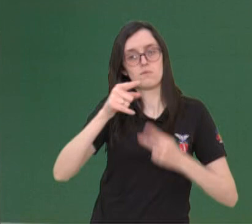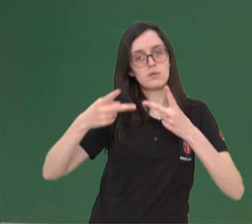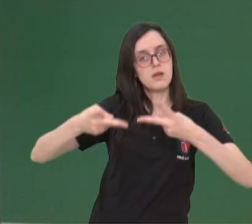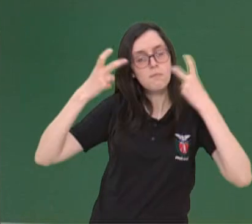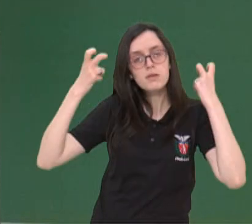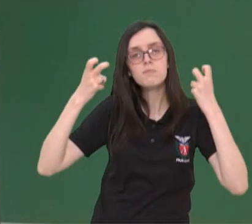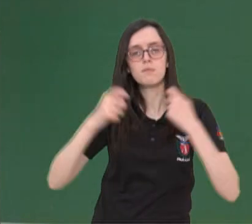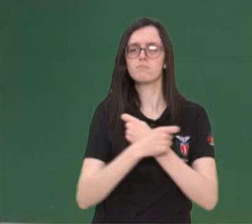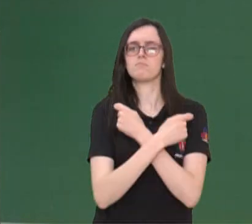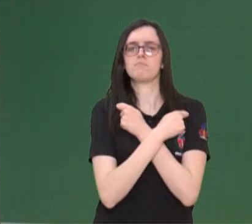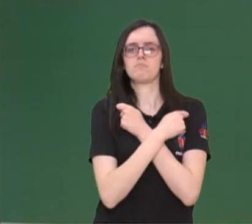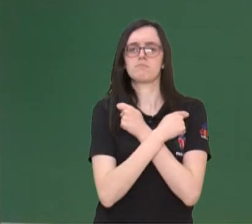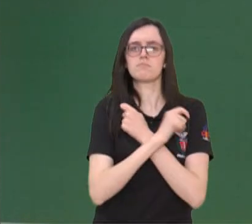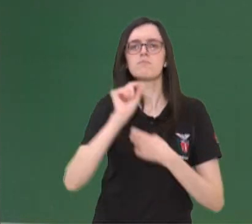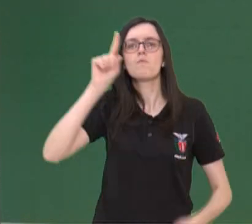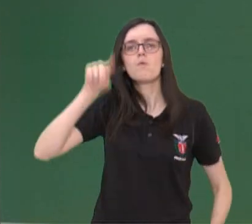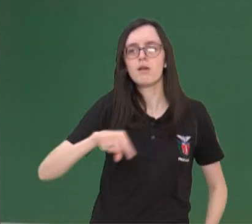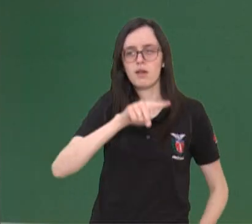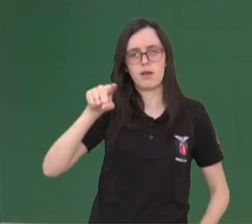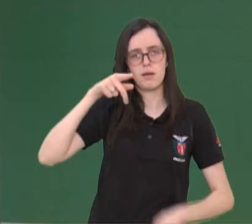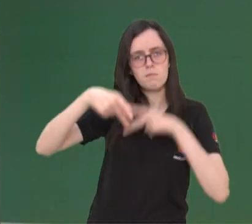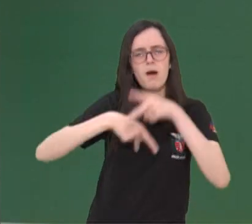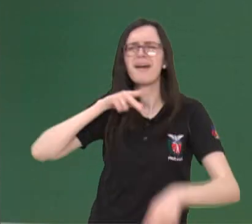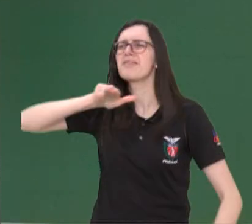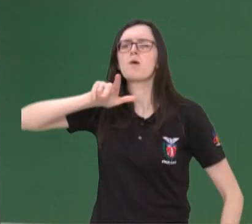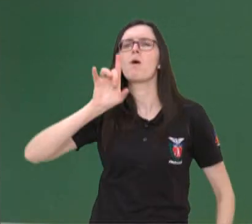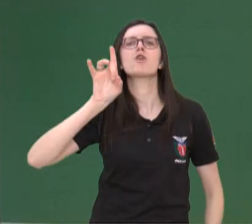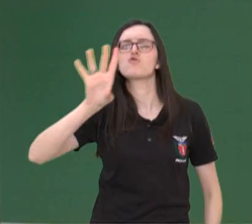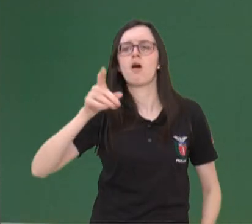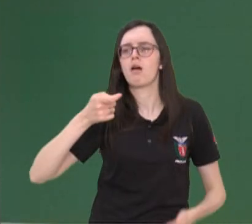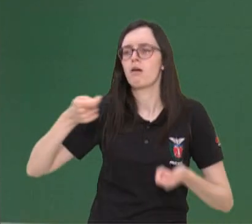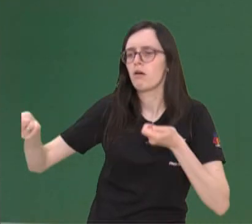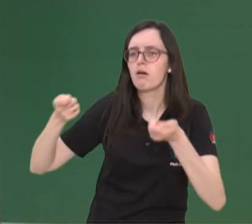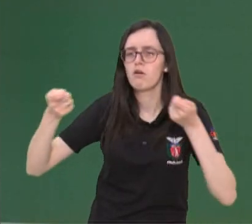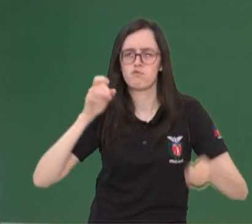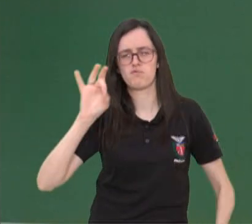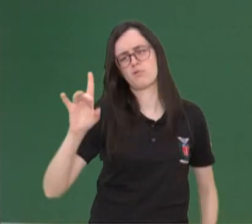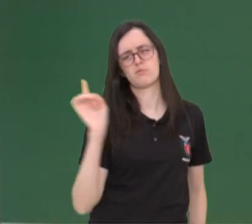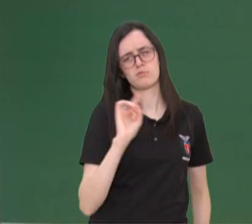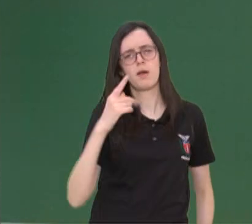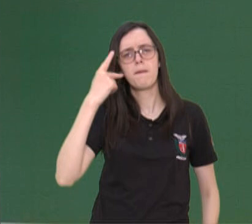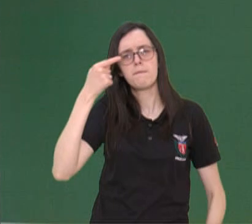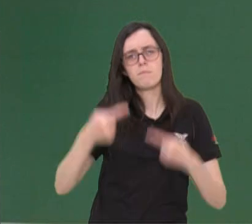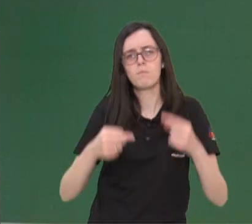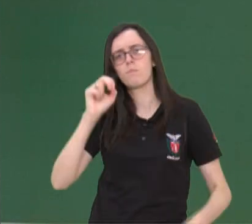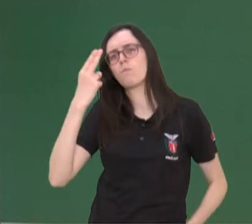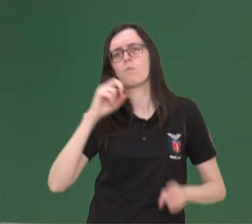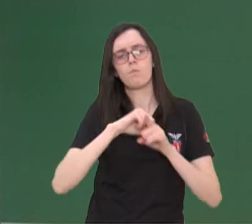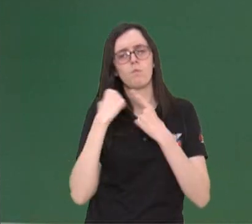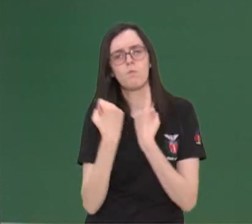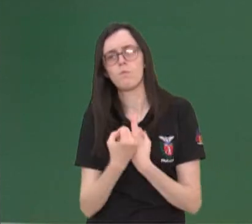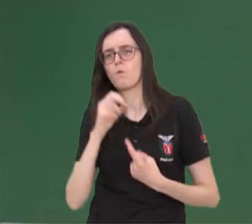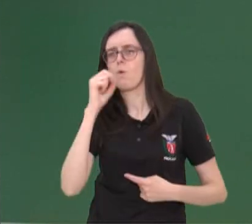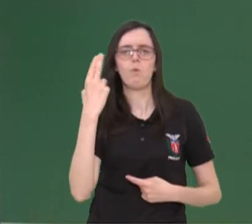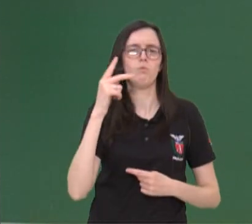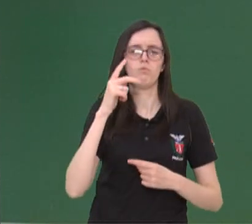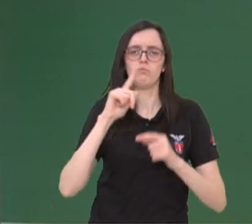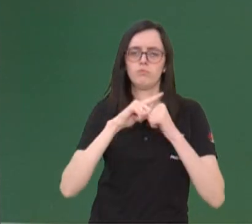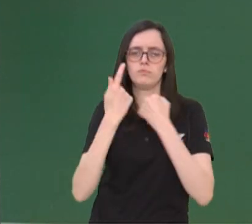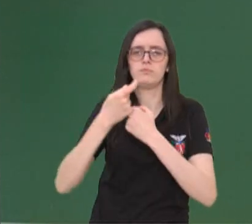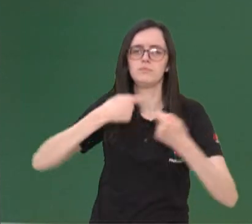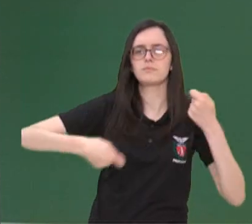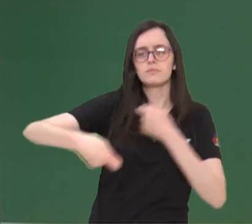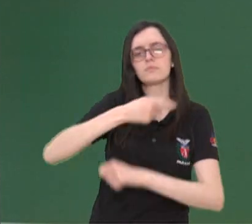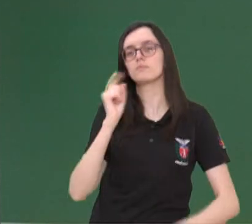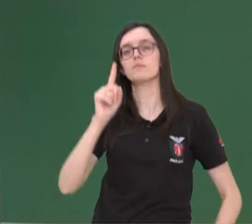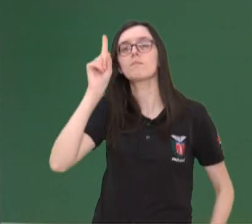o faraó representaria para aquele povo não somente a administração política, social ou geoeconômica, mas